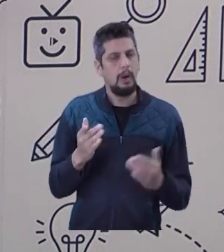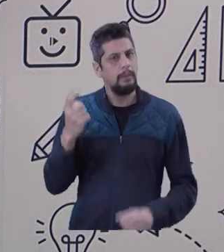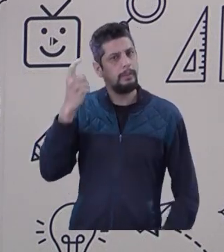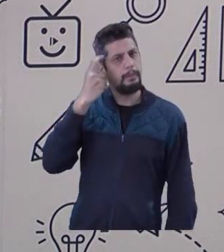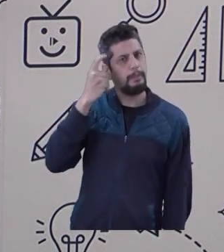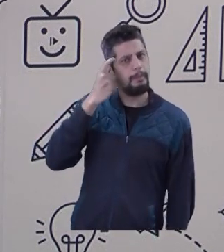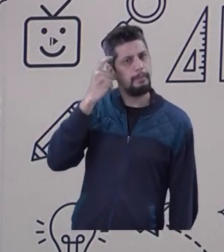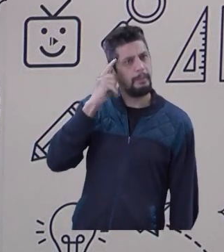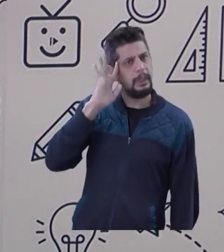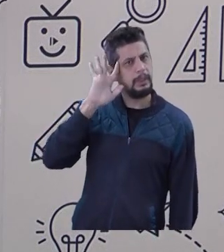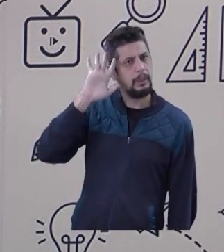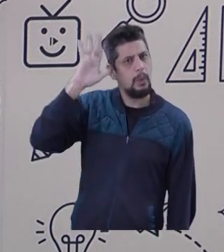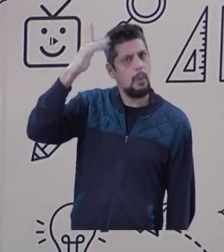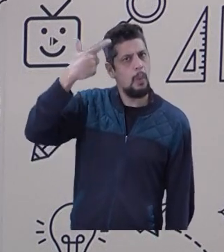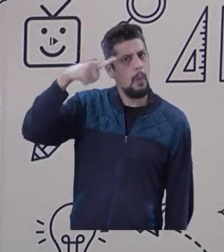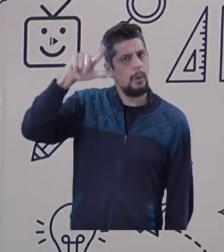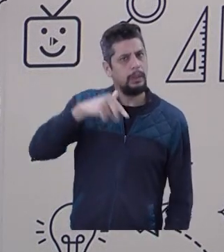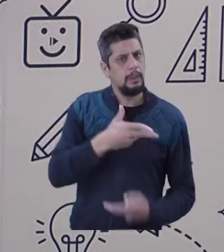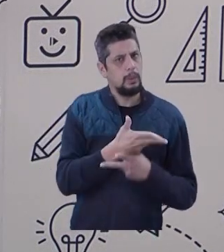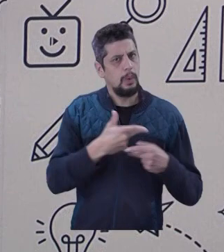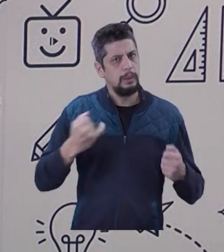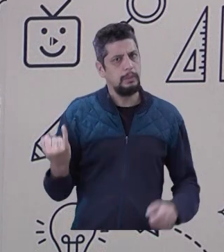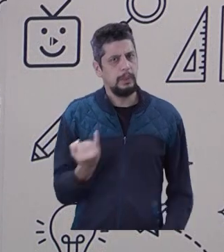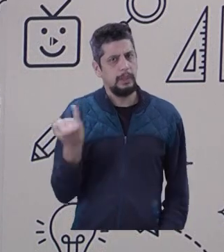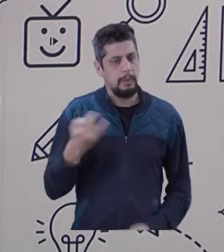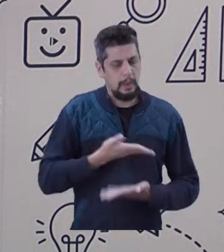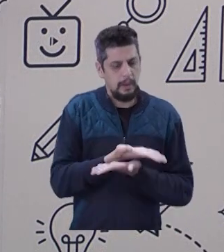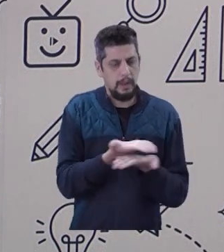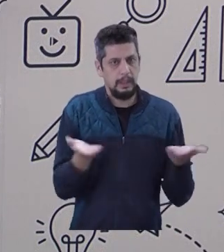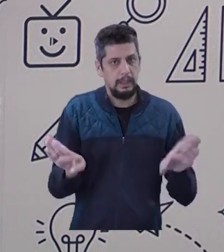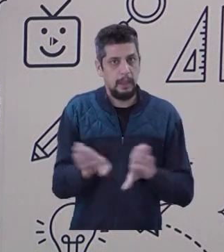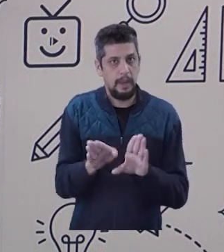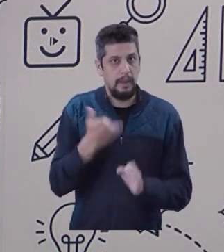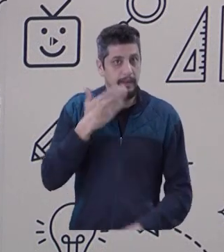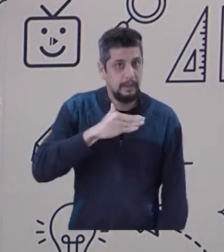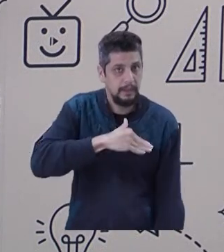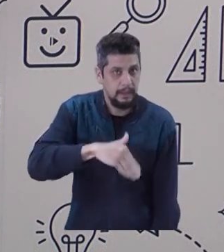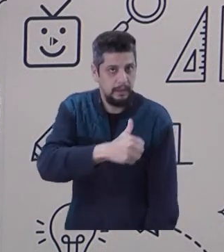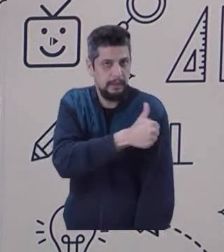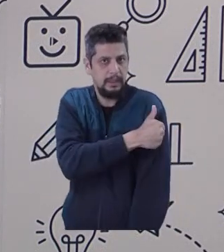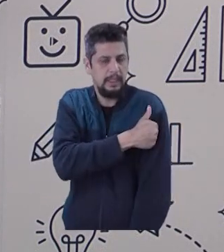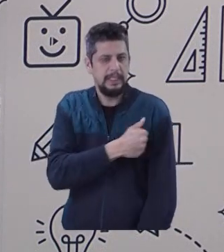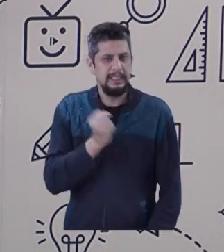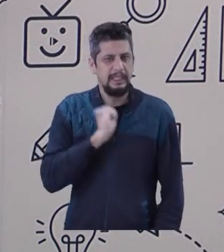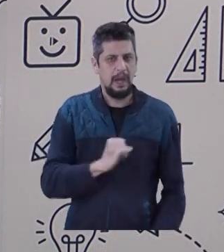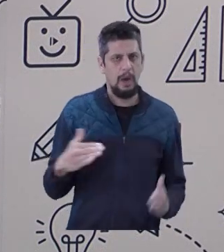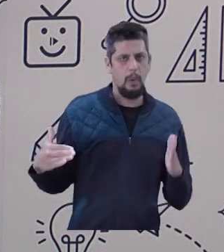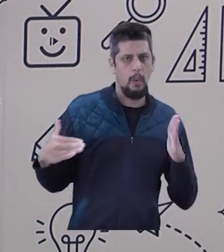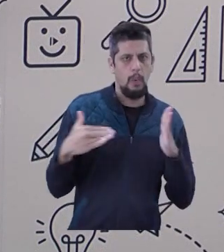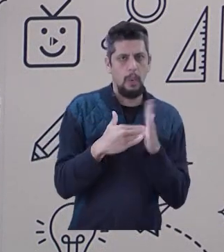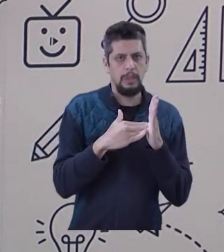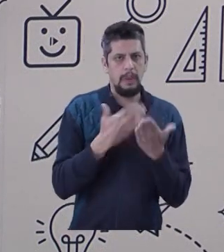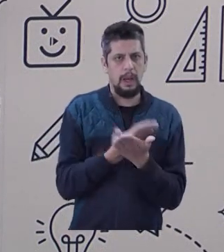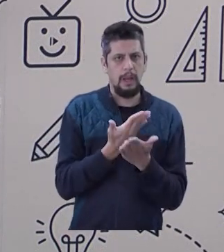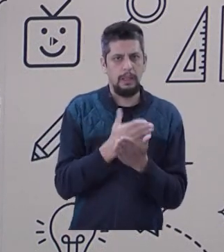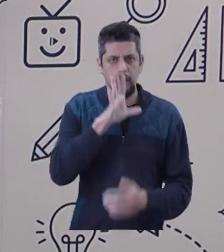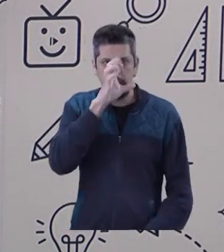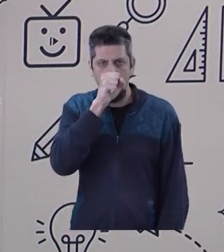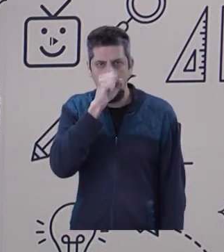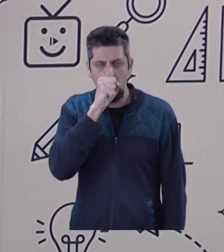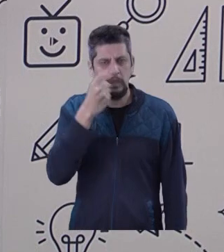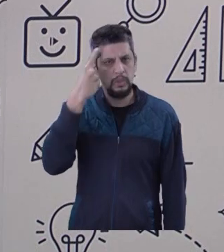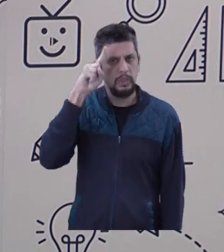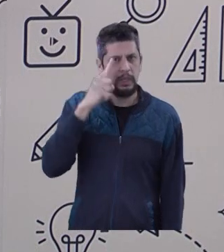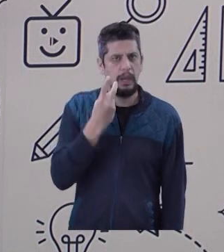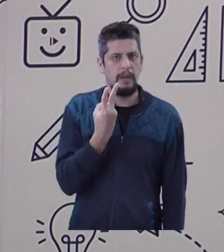Então agora vamos pensar em, vou passar uma outra situação para você, professora, para você e para as crianças. É, se a última aula de sábado